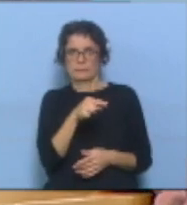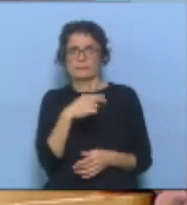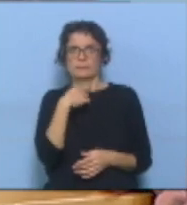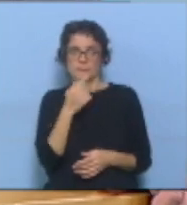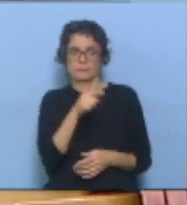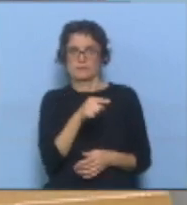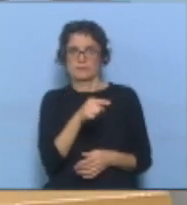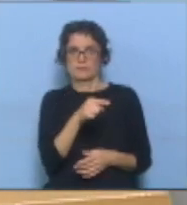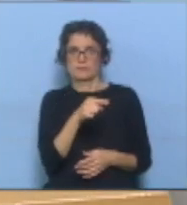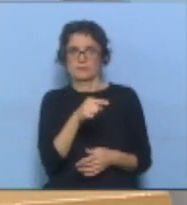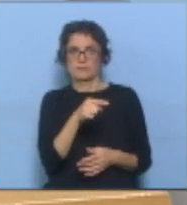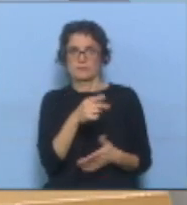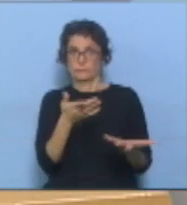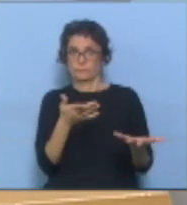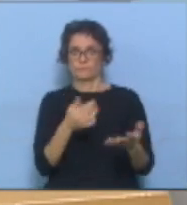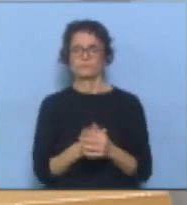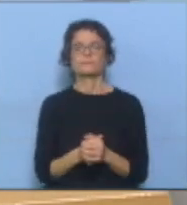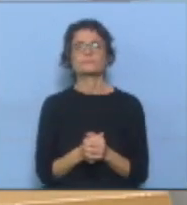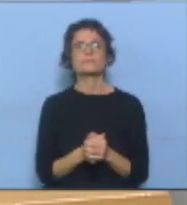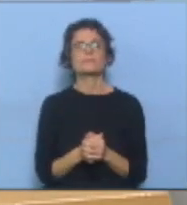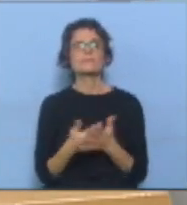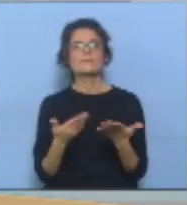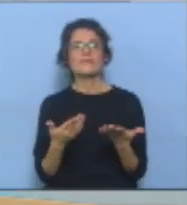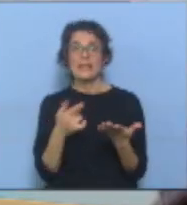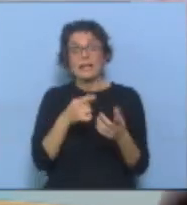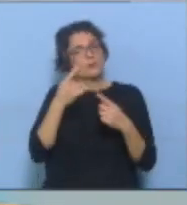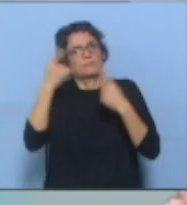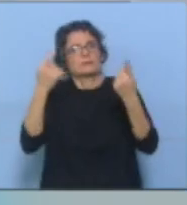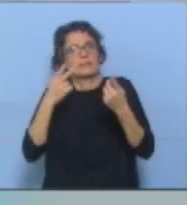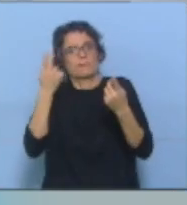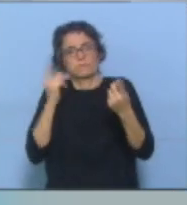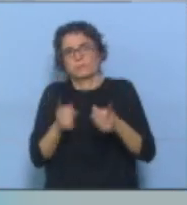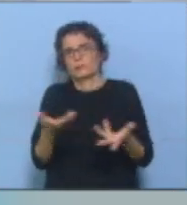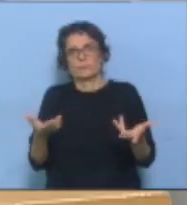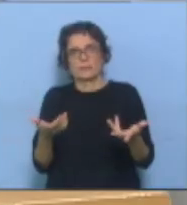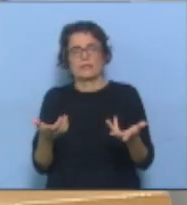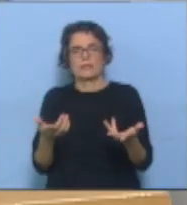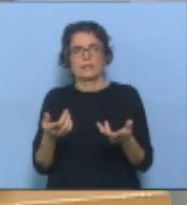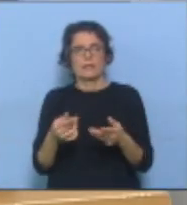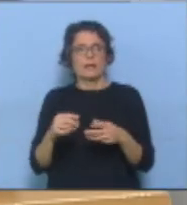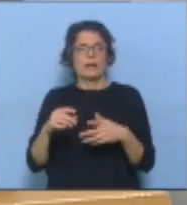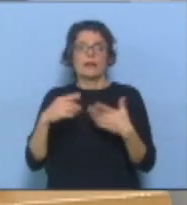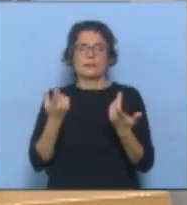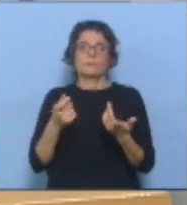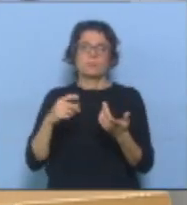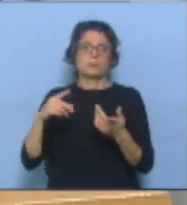assim. Claro. Já eu calava, porque é que isto tem tanta coisa, e depois a pomba, e a não